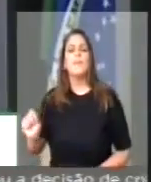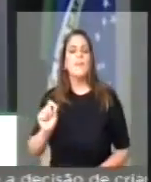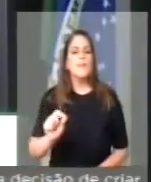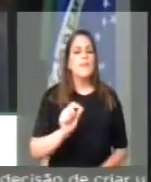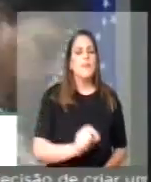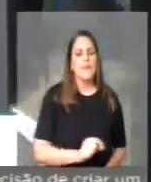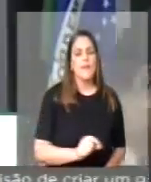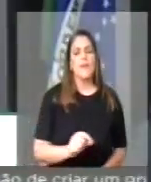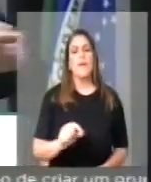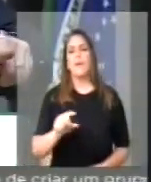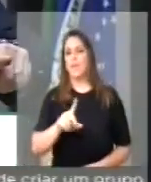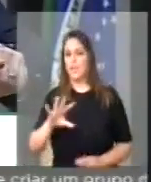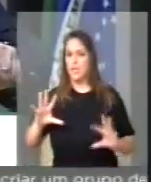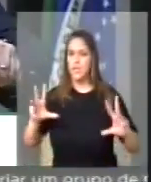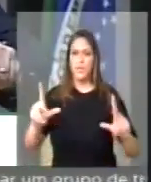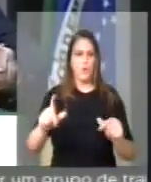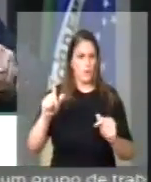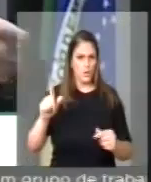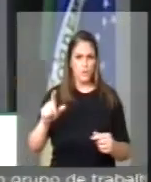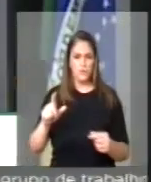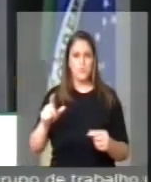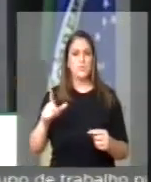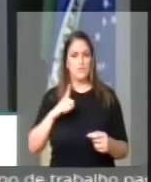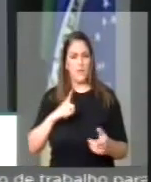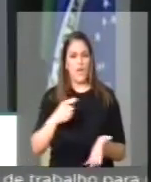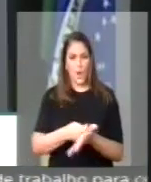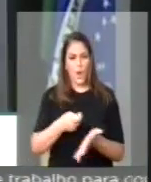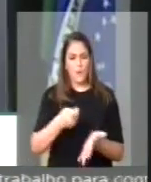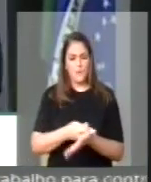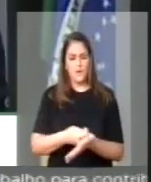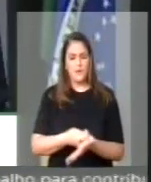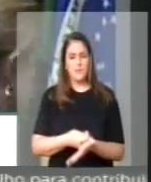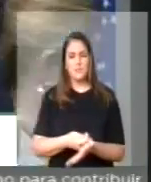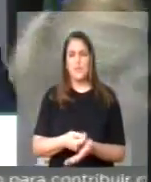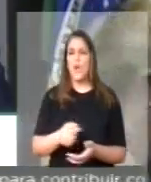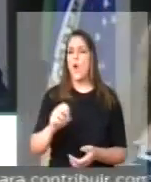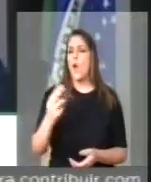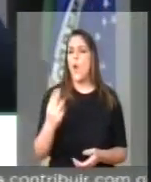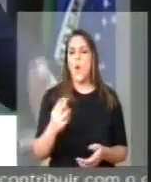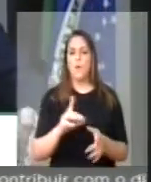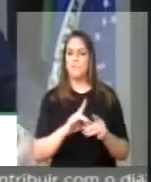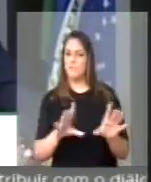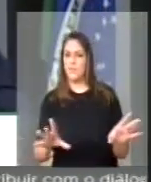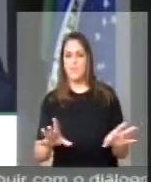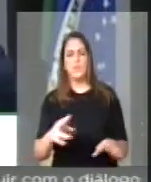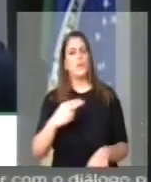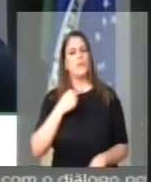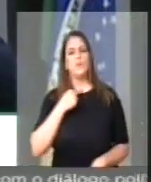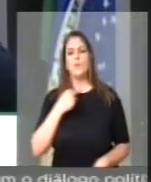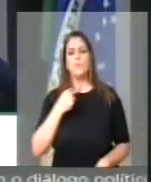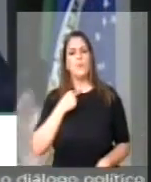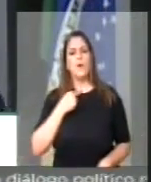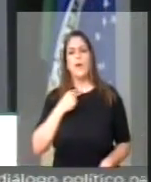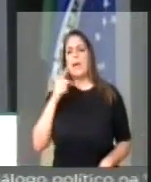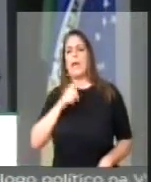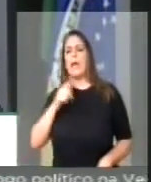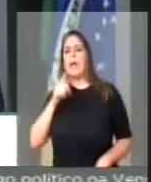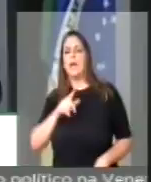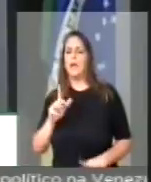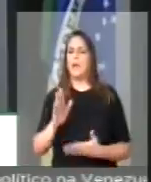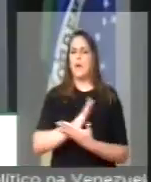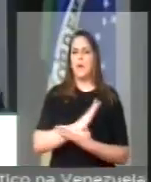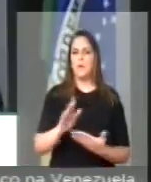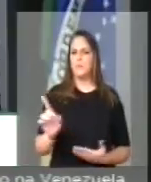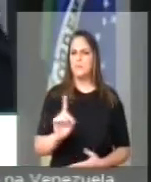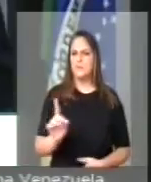Tem privilégio? Tem que acabar com o privilégio. Não pode ter aposentadoria milionária para deputado, para judiciário,